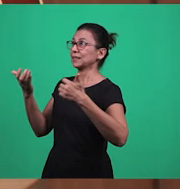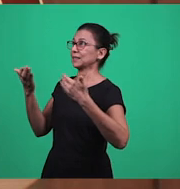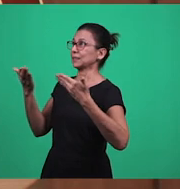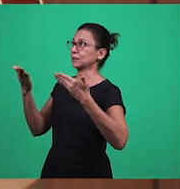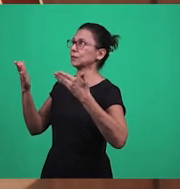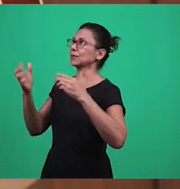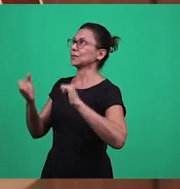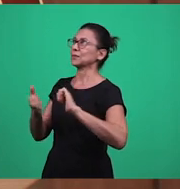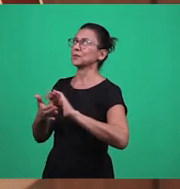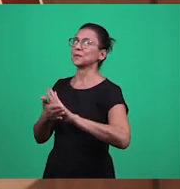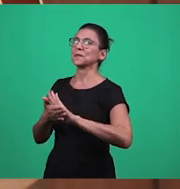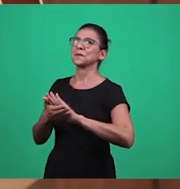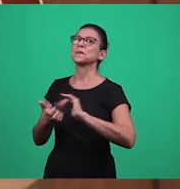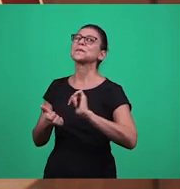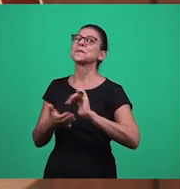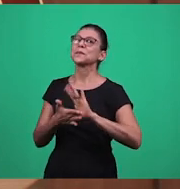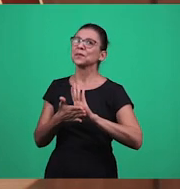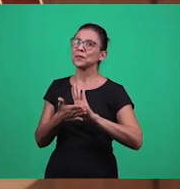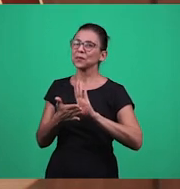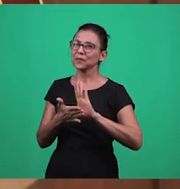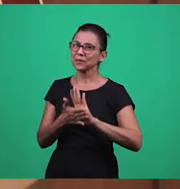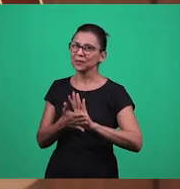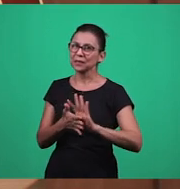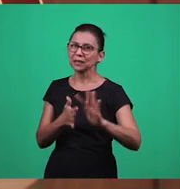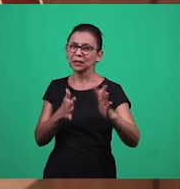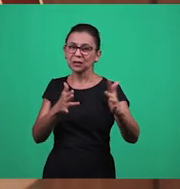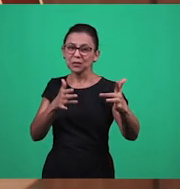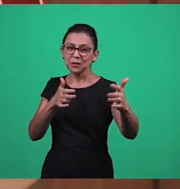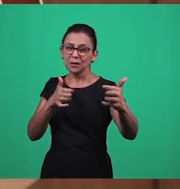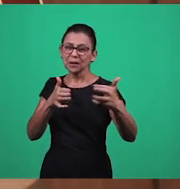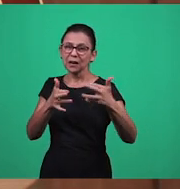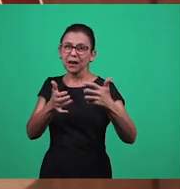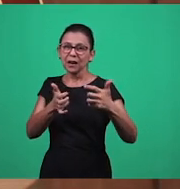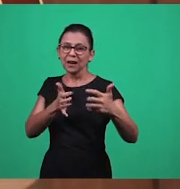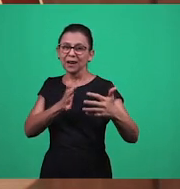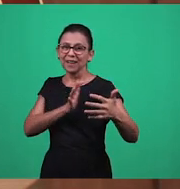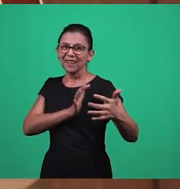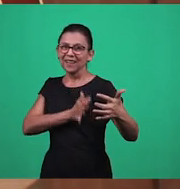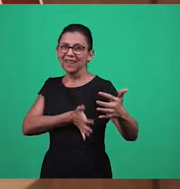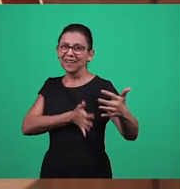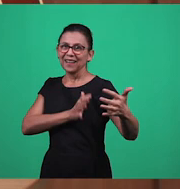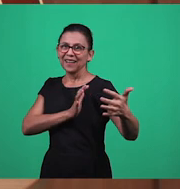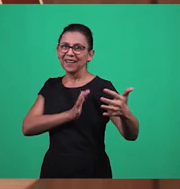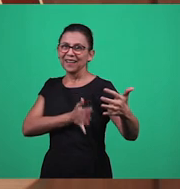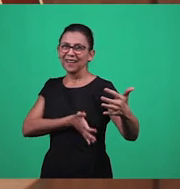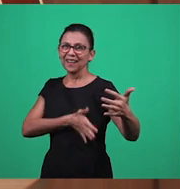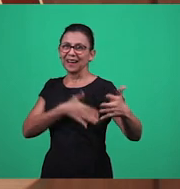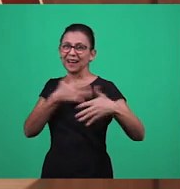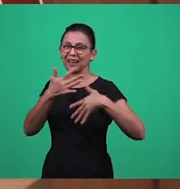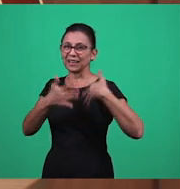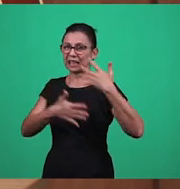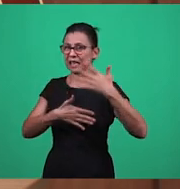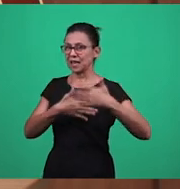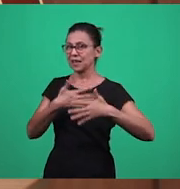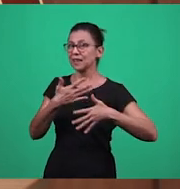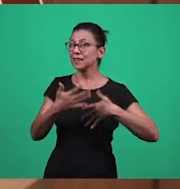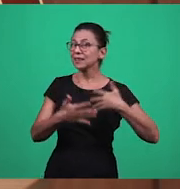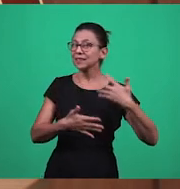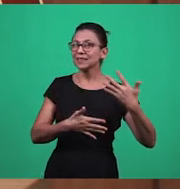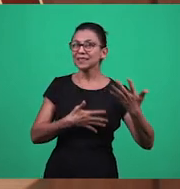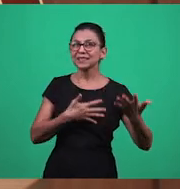é isso? É tocar o instrumento com o coração cheio,